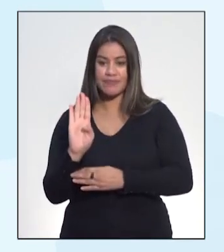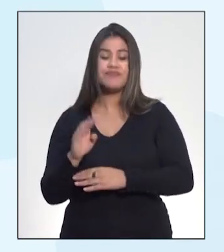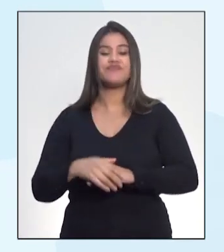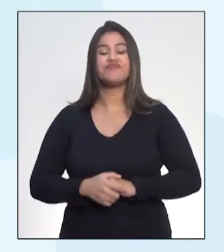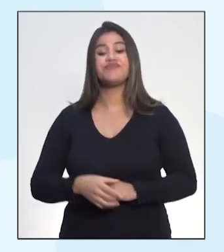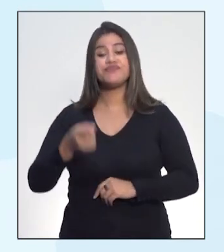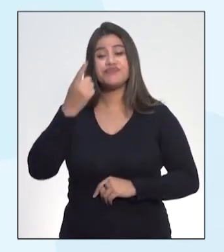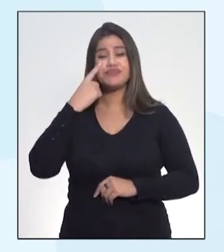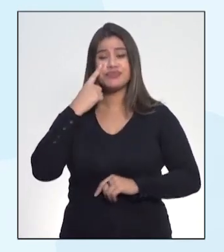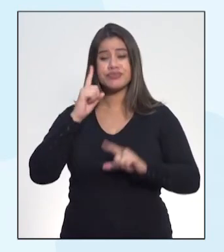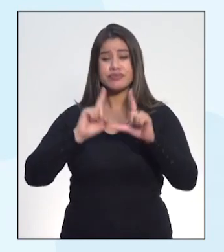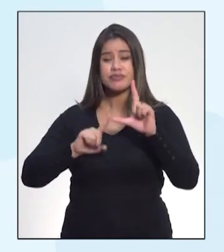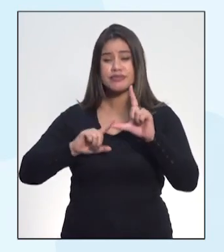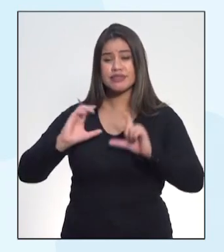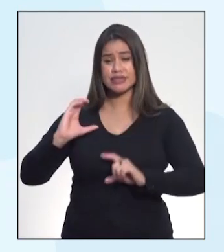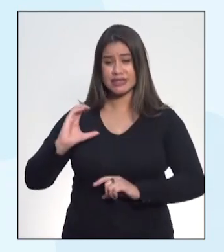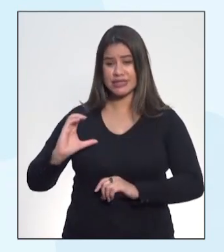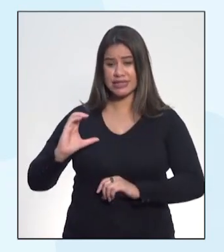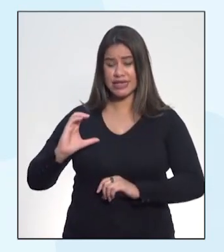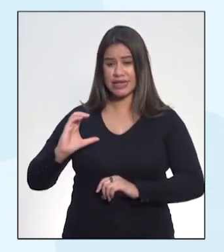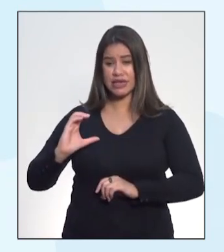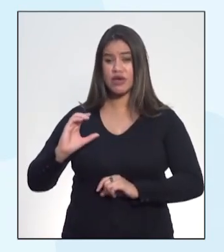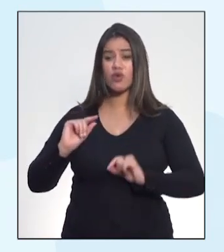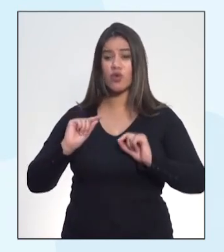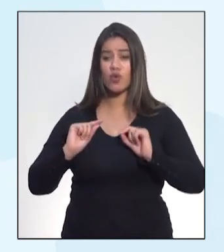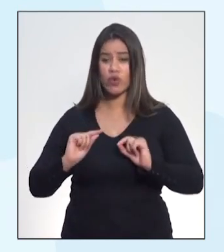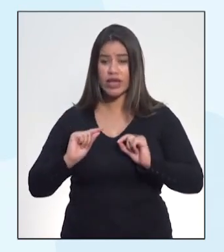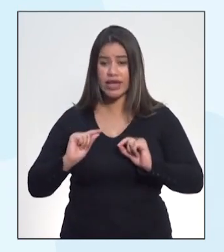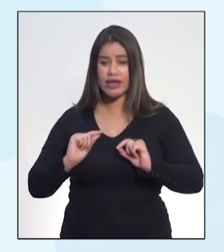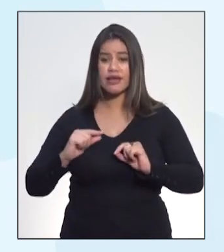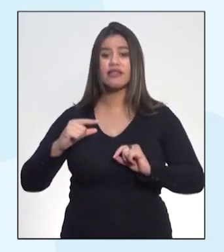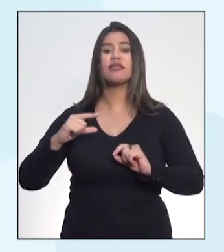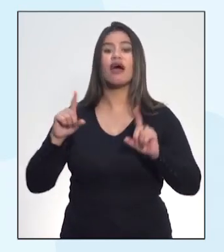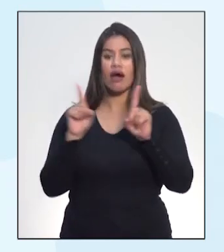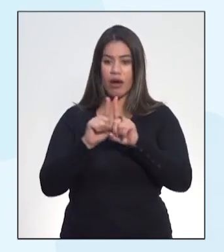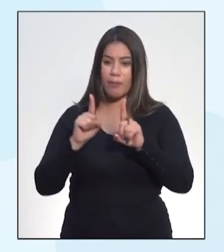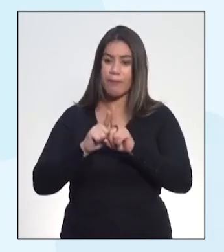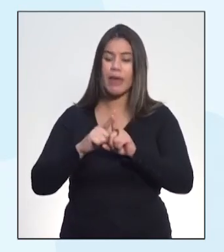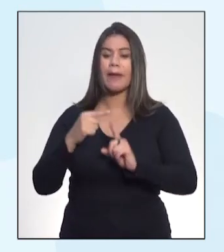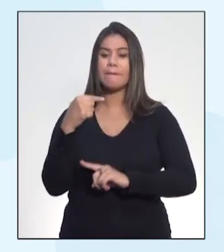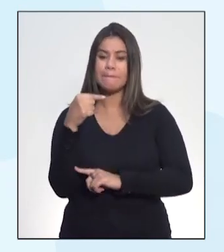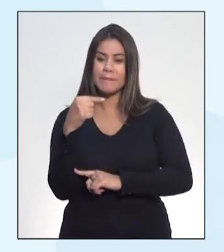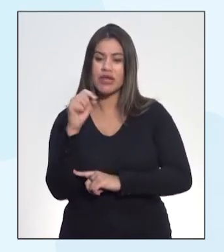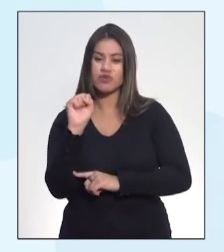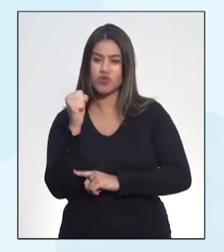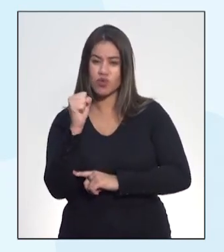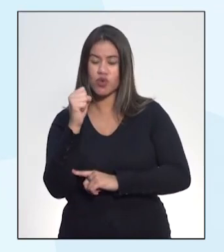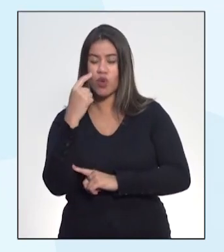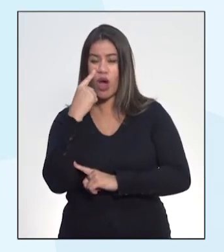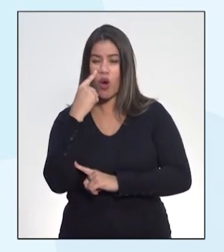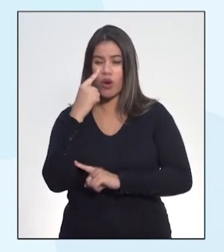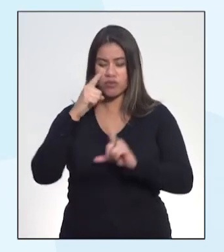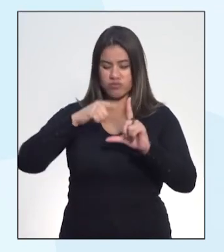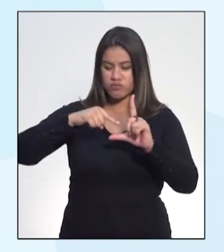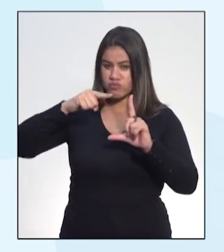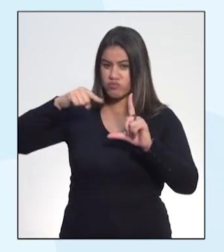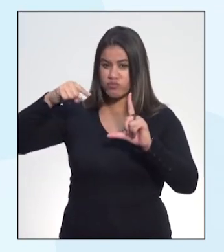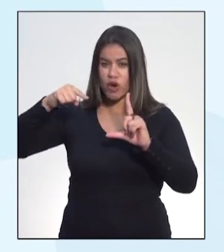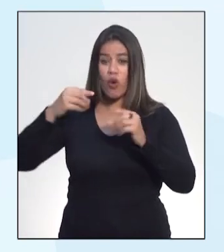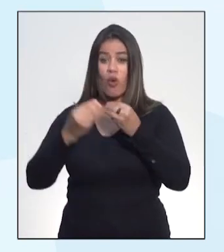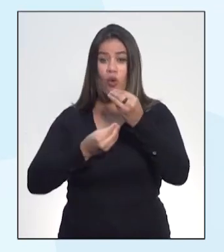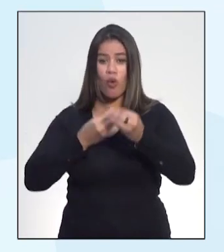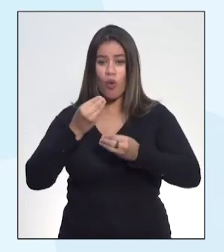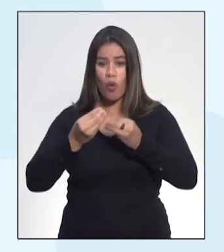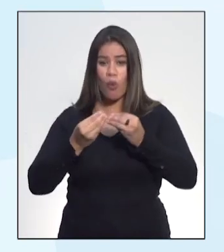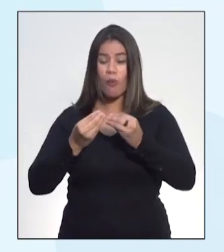olha para o C. Você poderia perceber que no C também passa no menos 8. Então, se você olhar o gráfico do meio, está cruzando o eixo Y